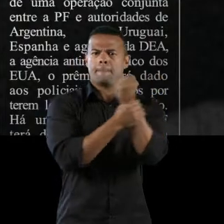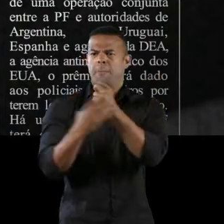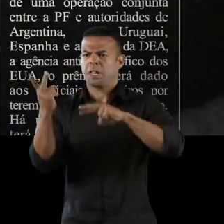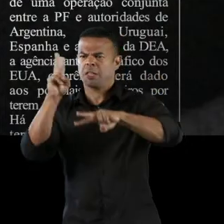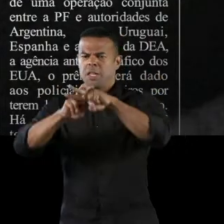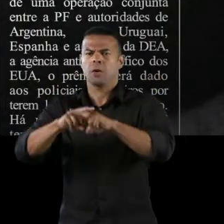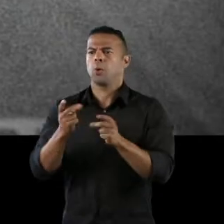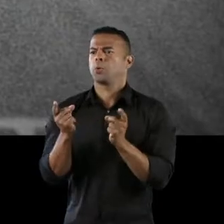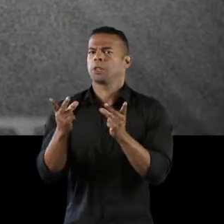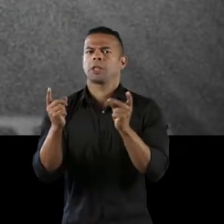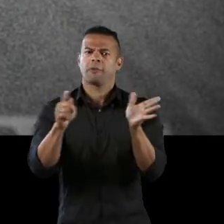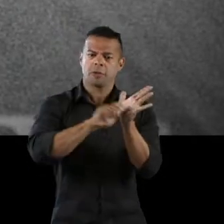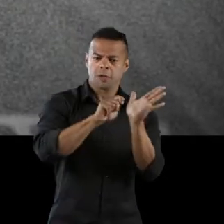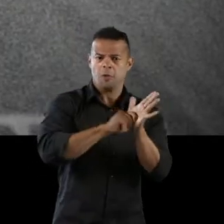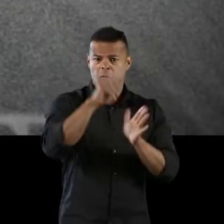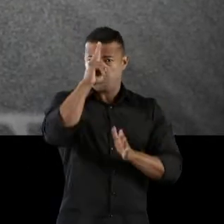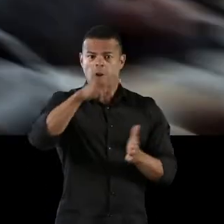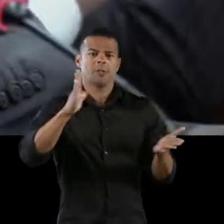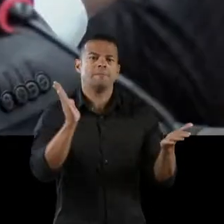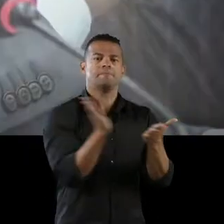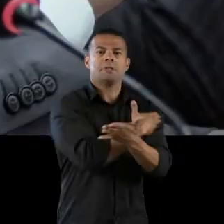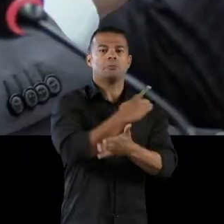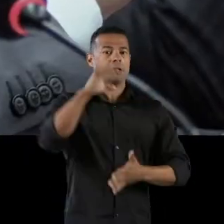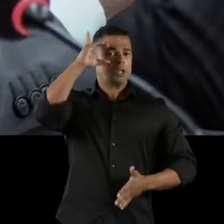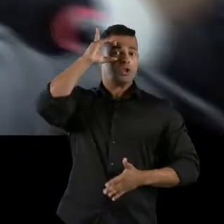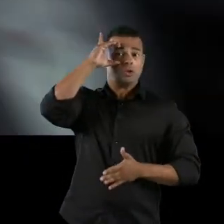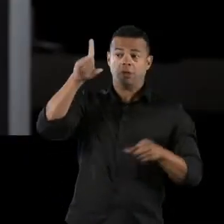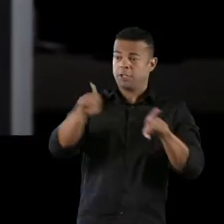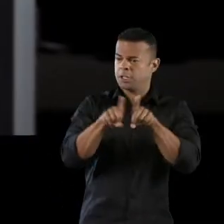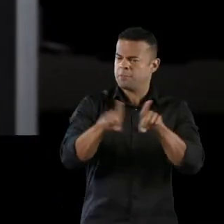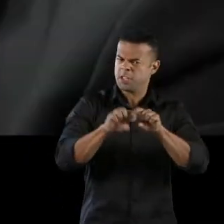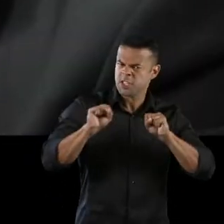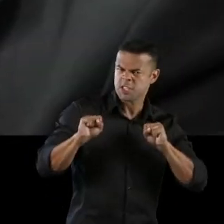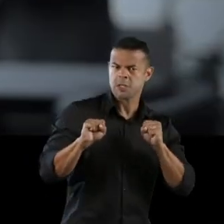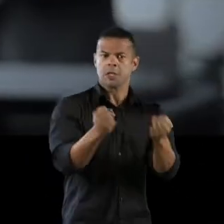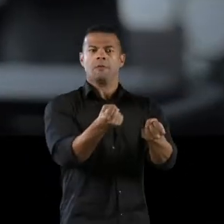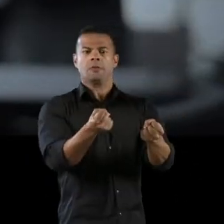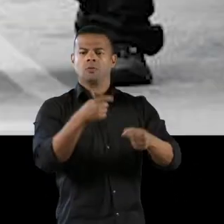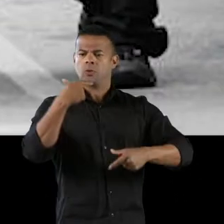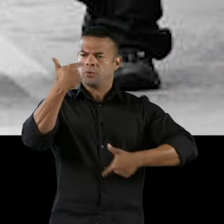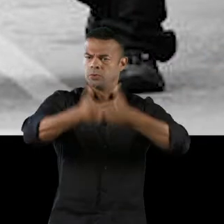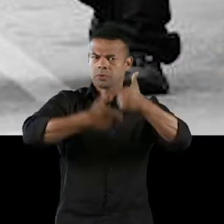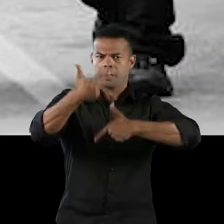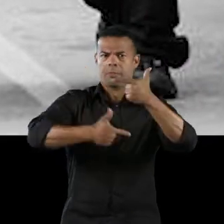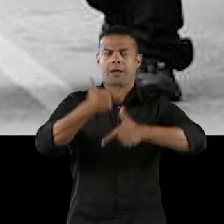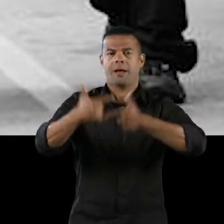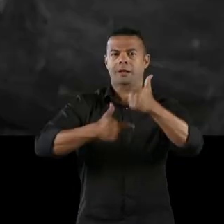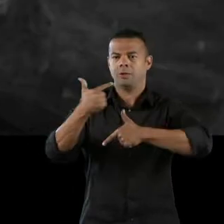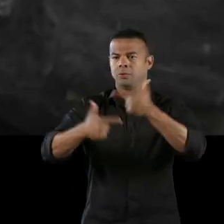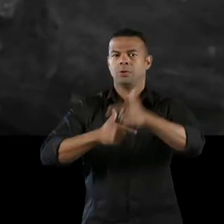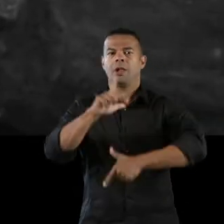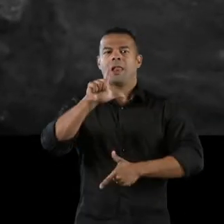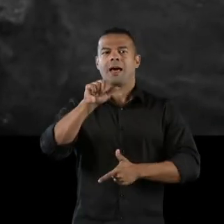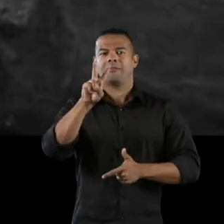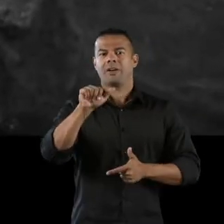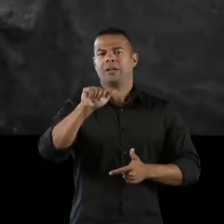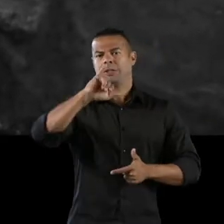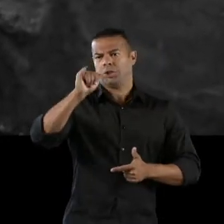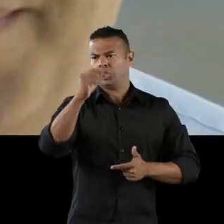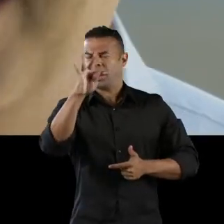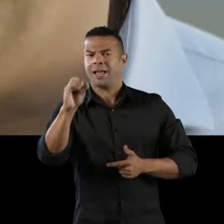Juan Carlos Abadia e Fernandinho Beramar, mas também foi forte no impeachment da Dilma, além de defensor incondicional da Lava